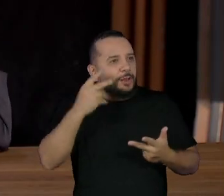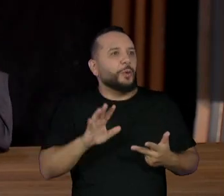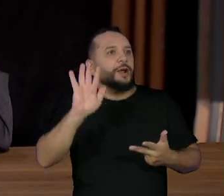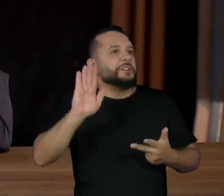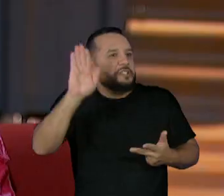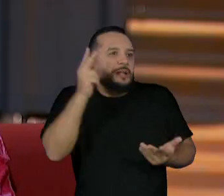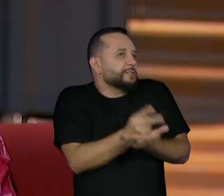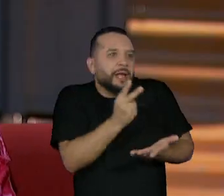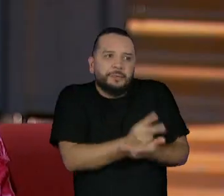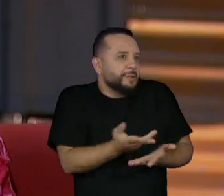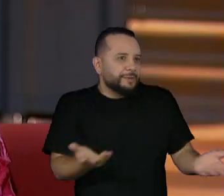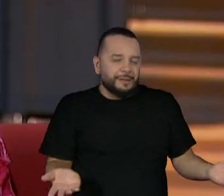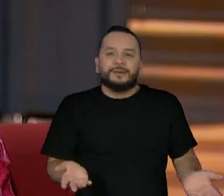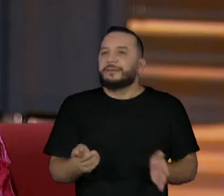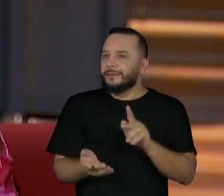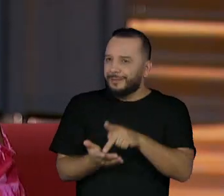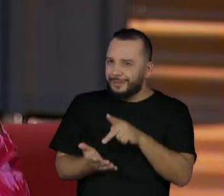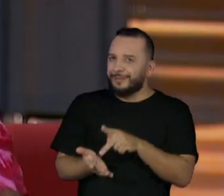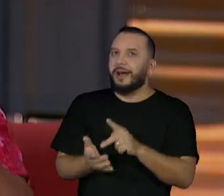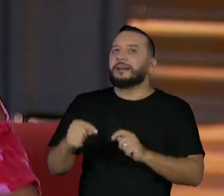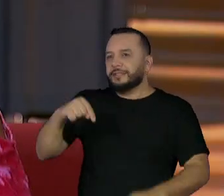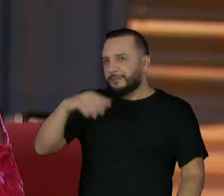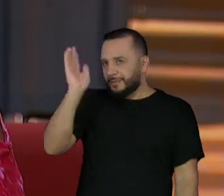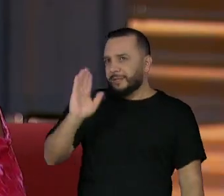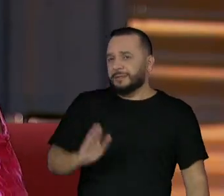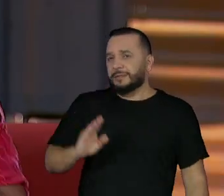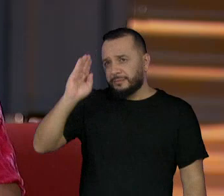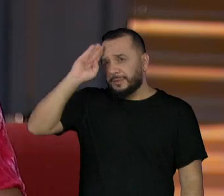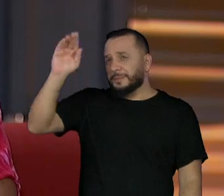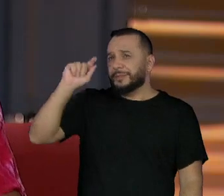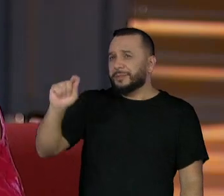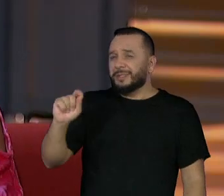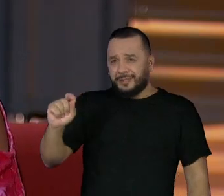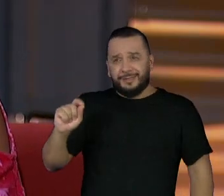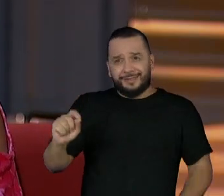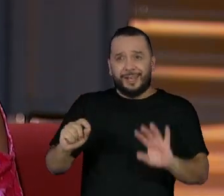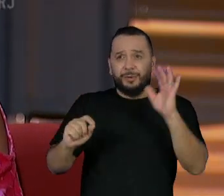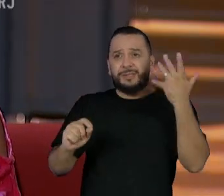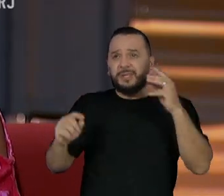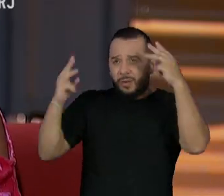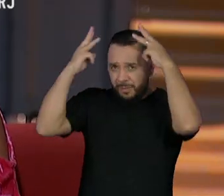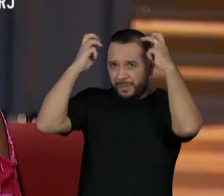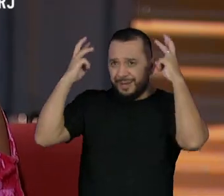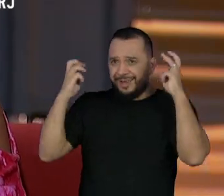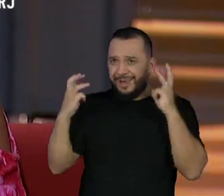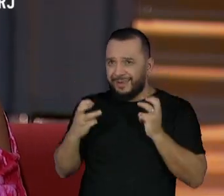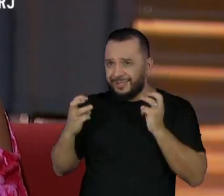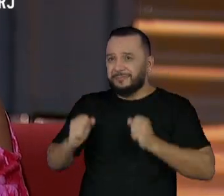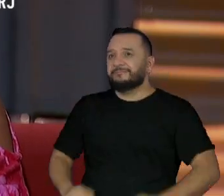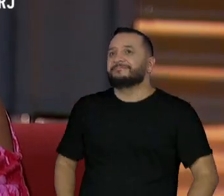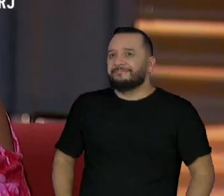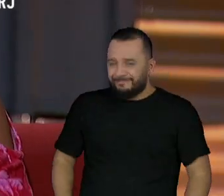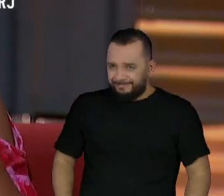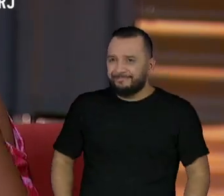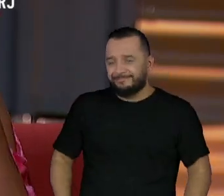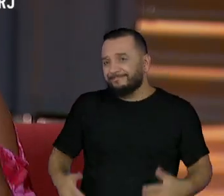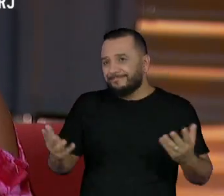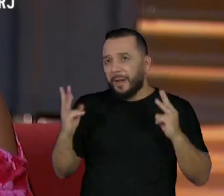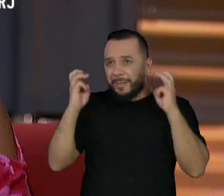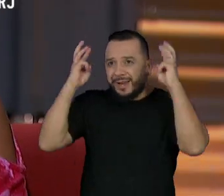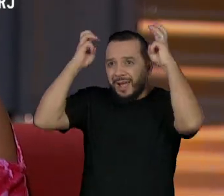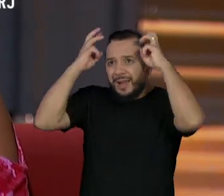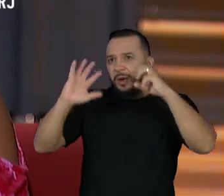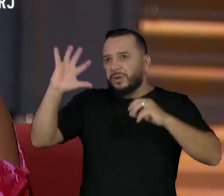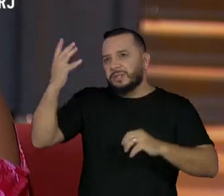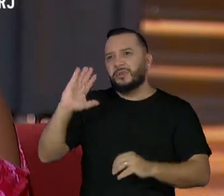sempre. E eu acho que o Brasil, em especial, depois do que aconteceu com a Marielle, né? E aí é isso, a gente fez agora